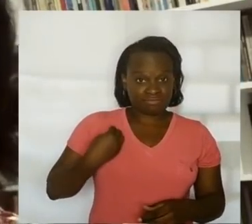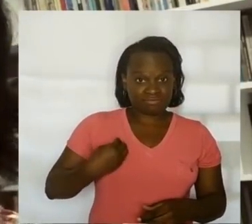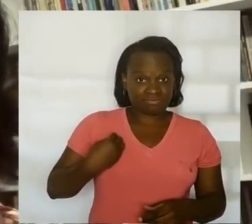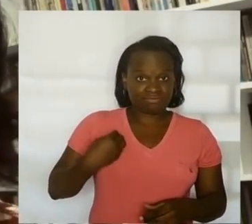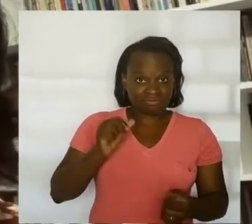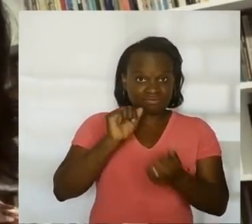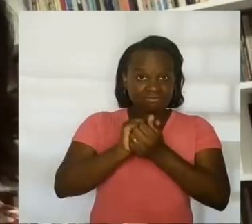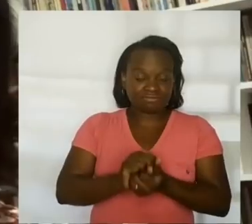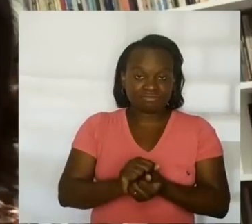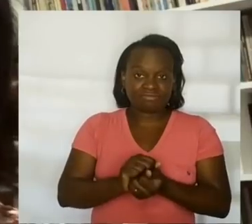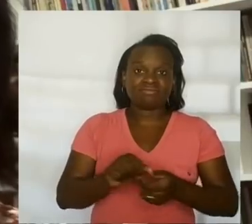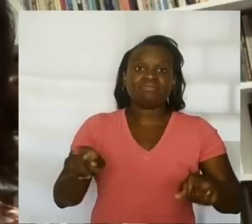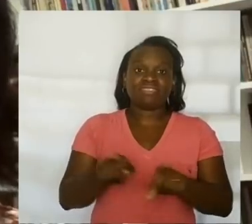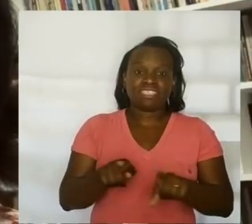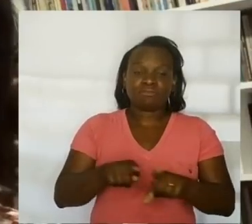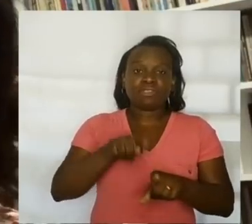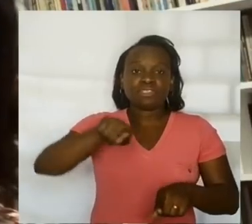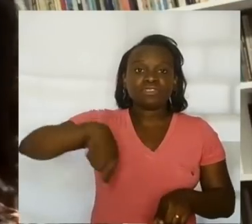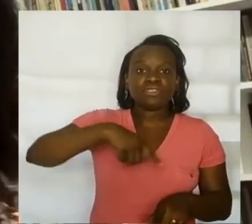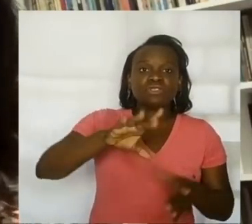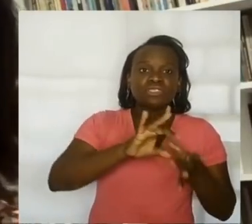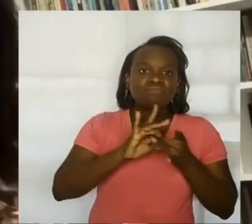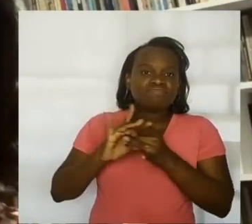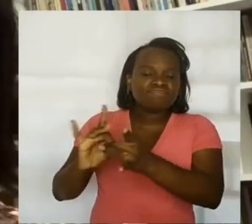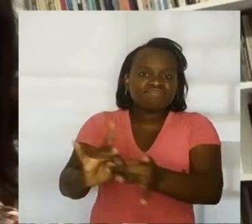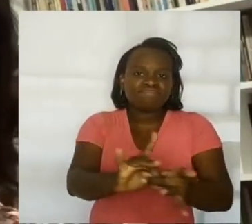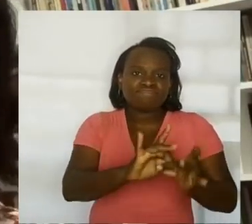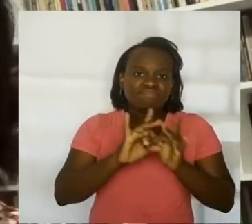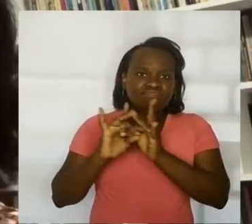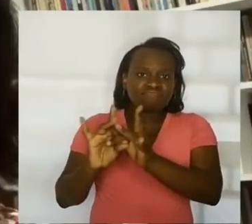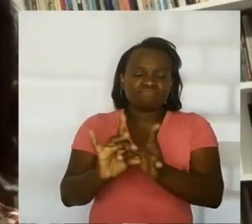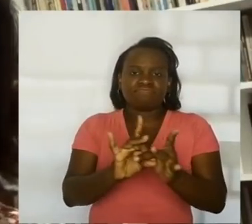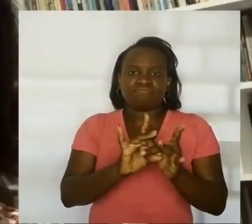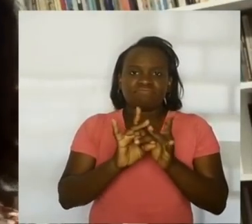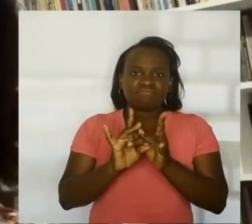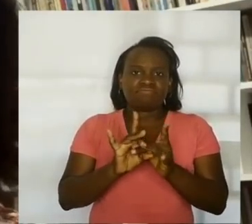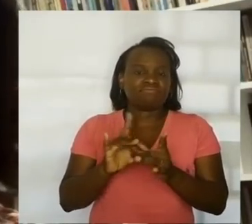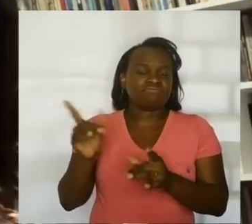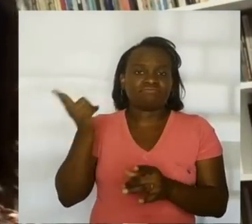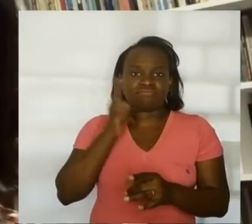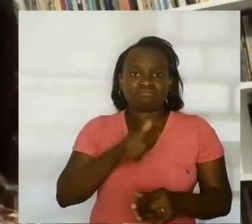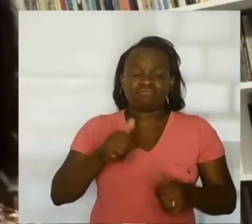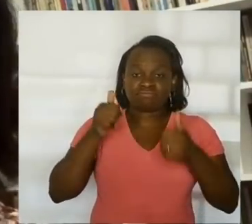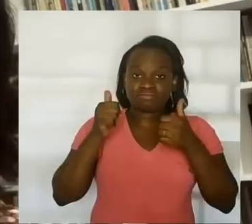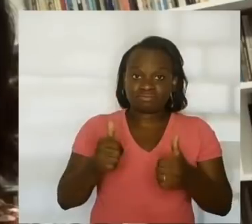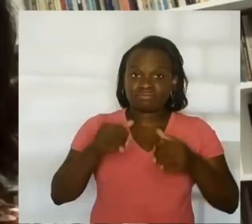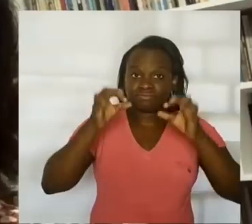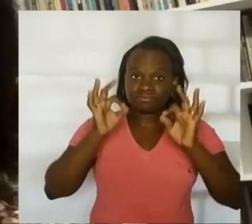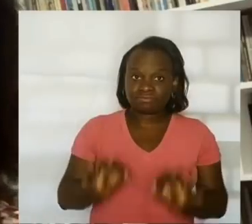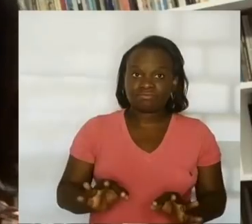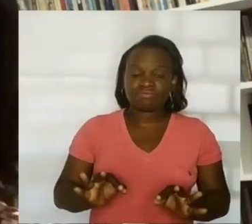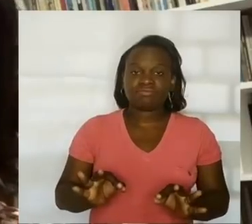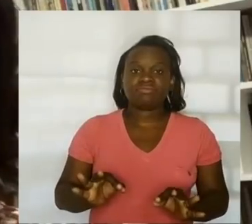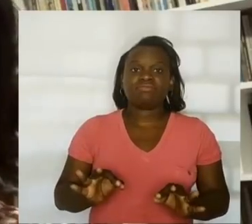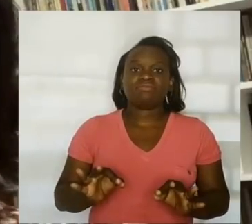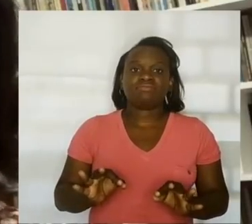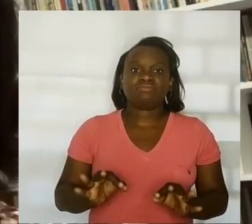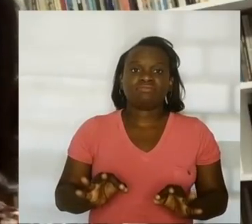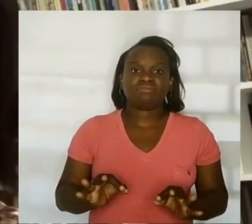presencialmente e que nossa união seja consolidada em